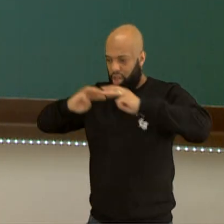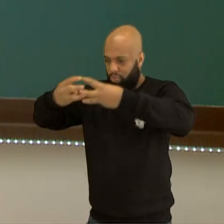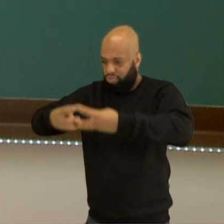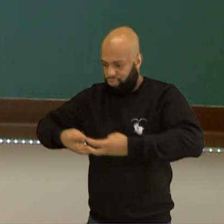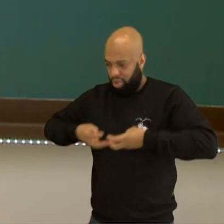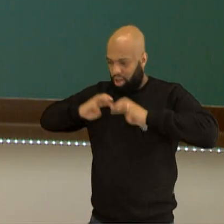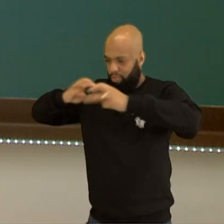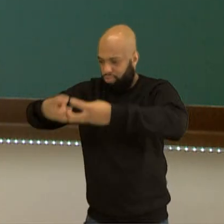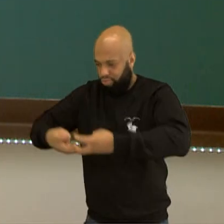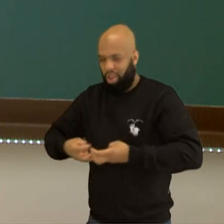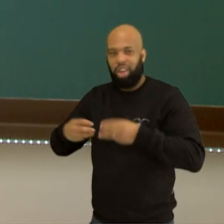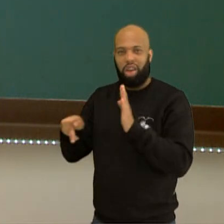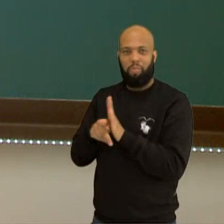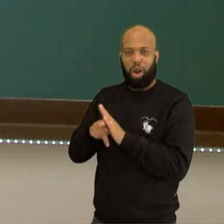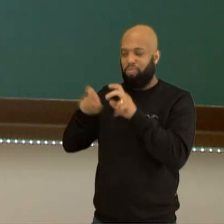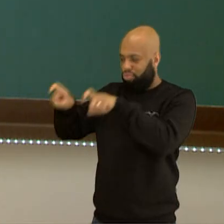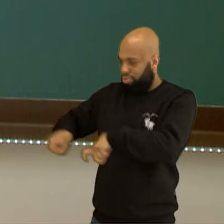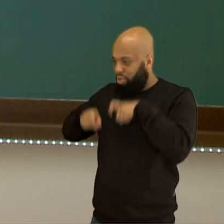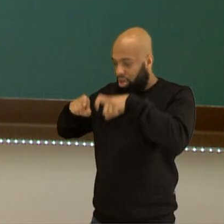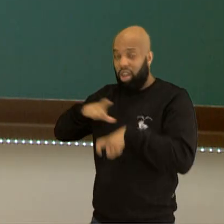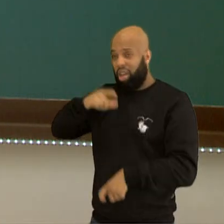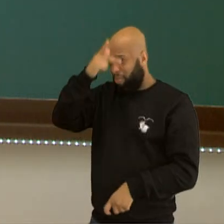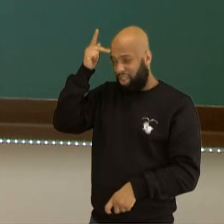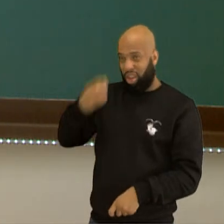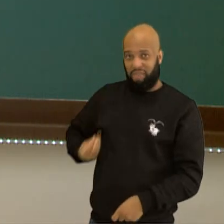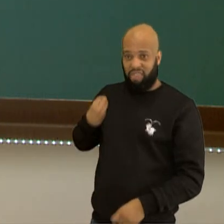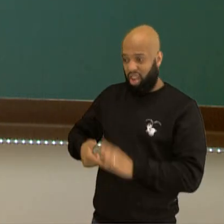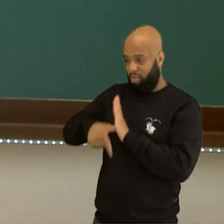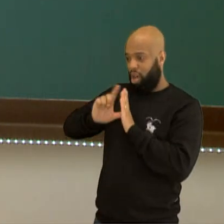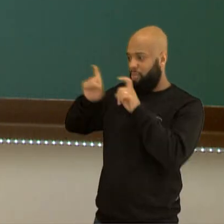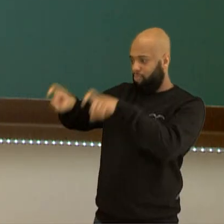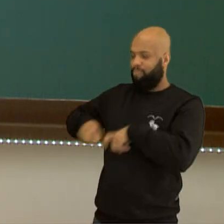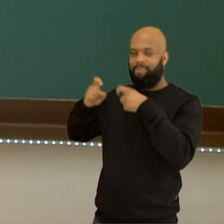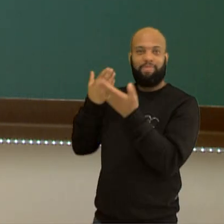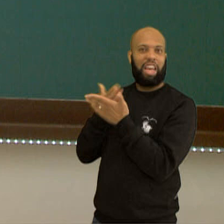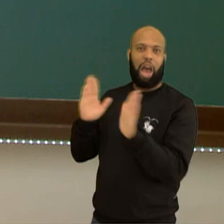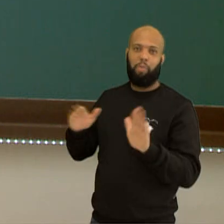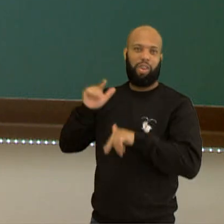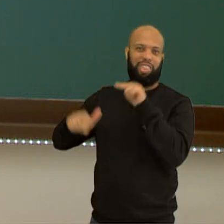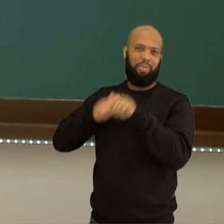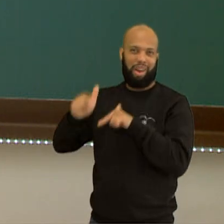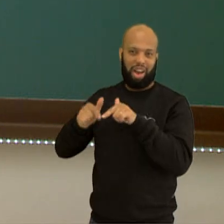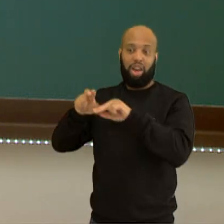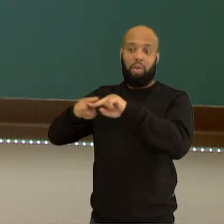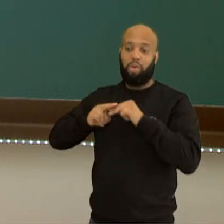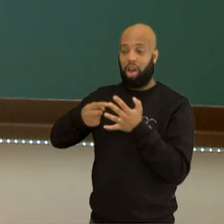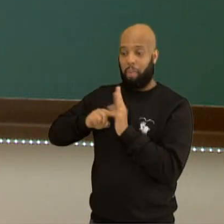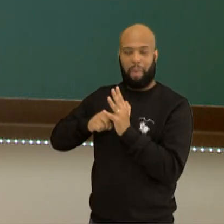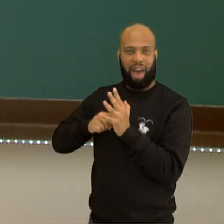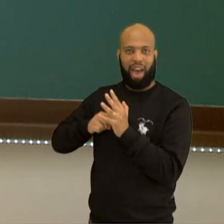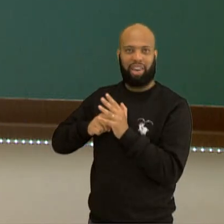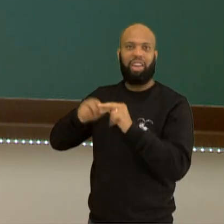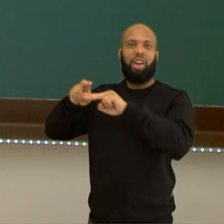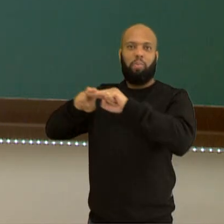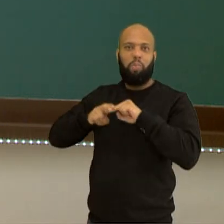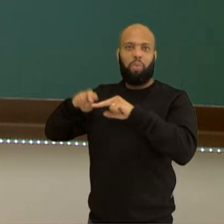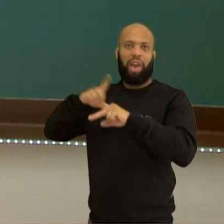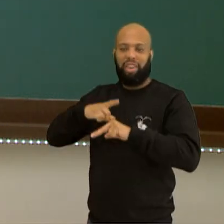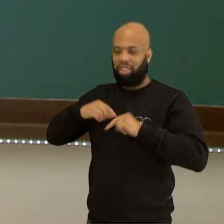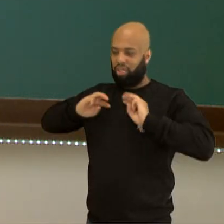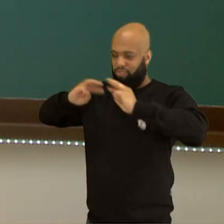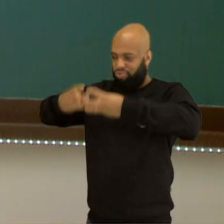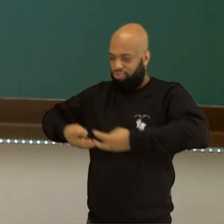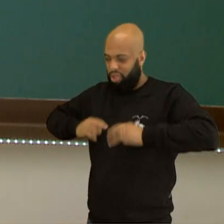muitas pessoas que viviam no campo tivessem que sair, porque também não tinha mais trabalho no campo. Sair do campo e morar na